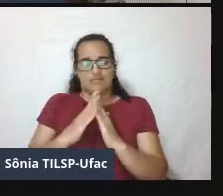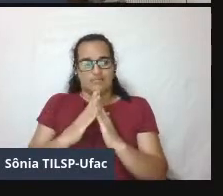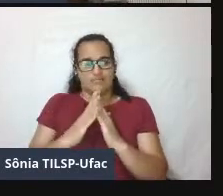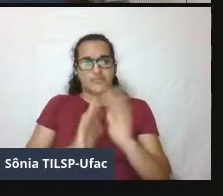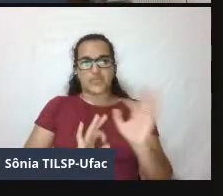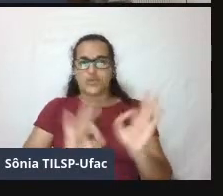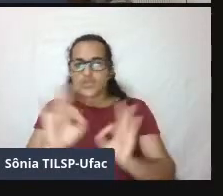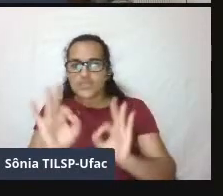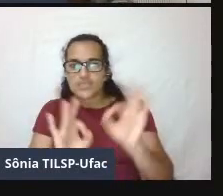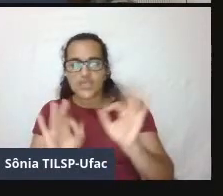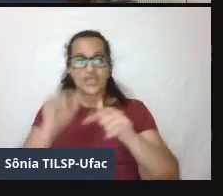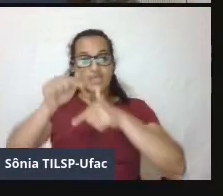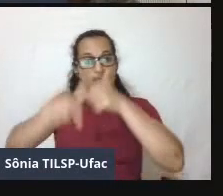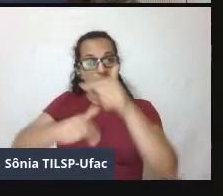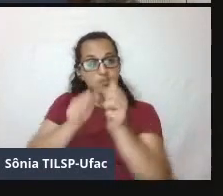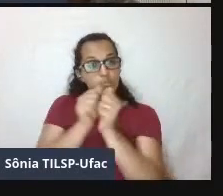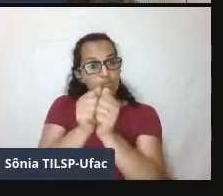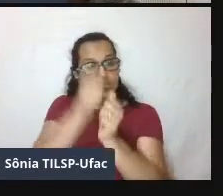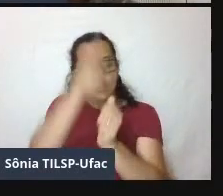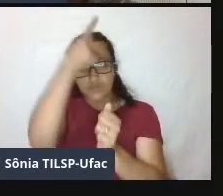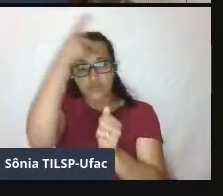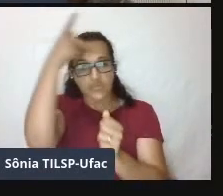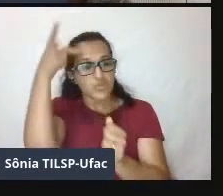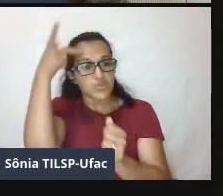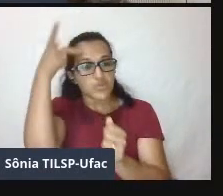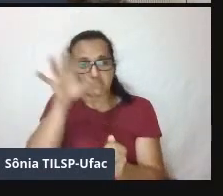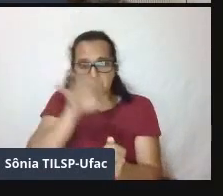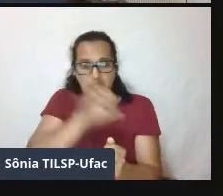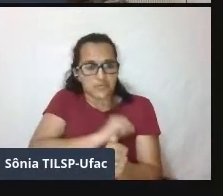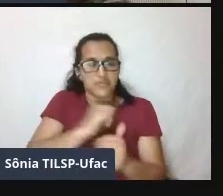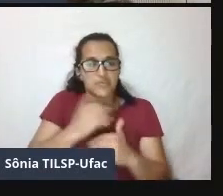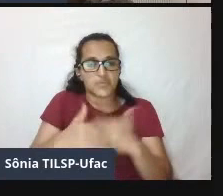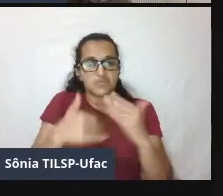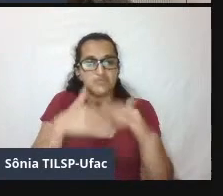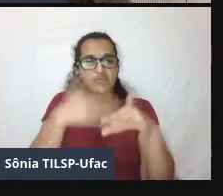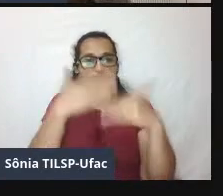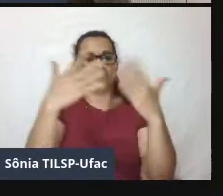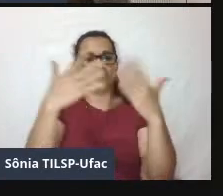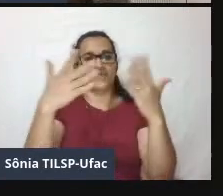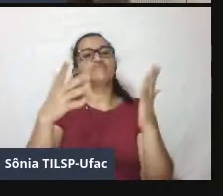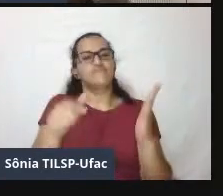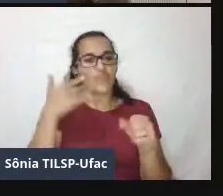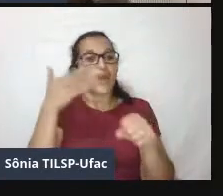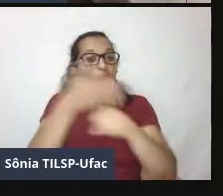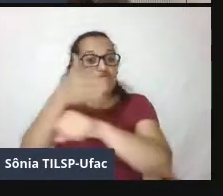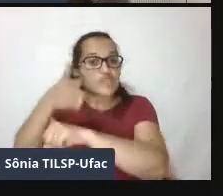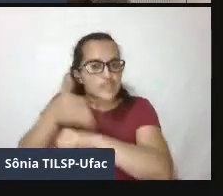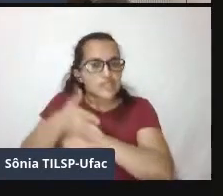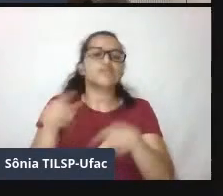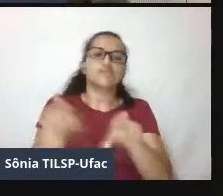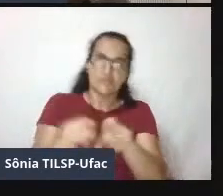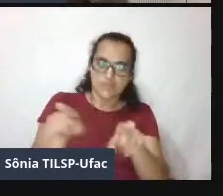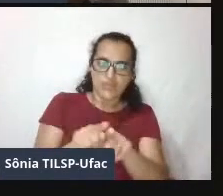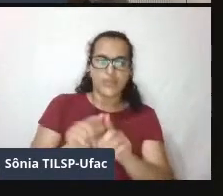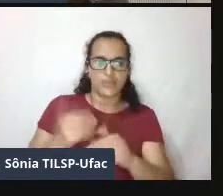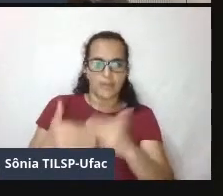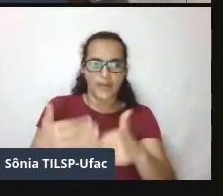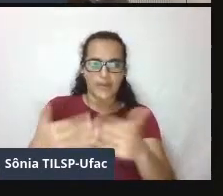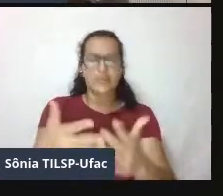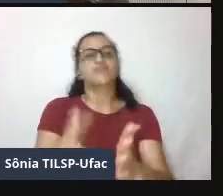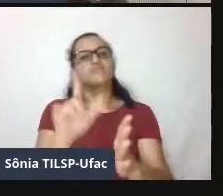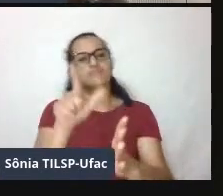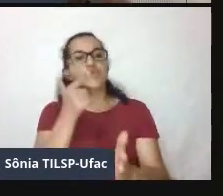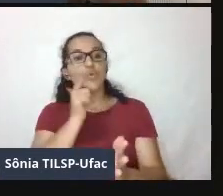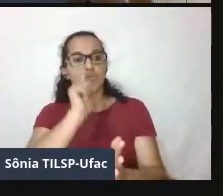com as pessoas que eu trabalho e em desenvolver o que eu desenvolvo. Né? A visita multi também é um processo que a gente está implementando e consegue realizar com